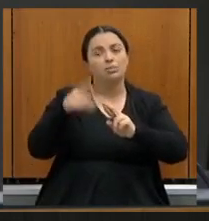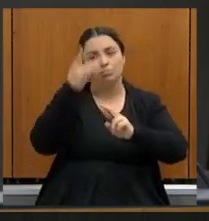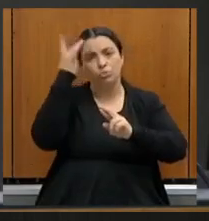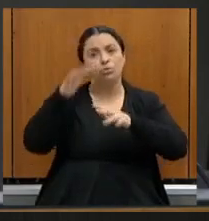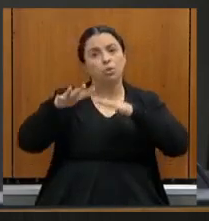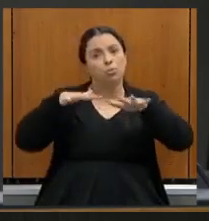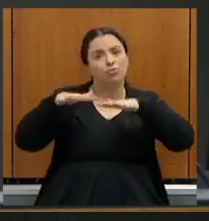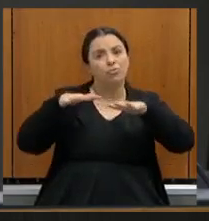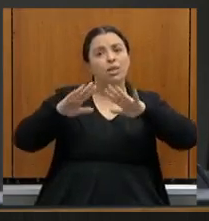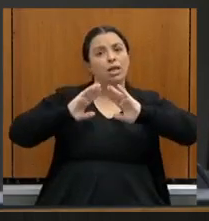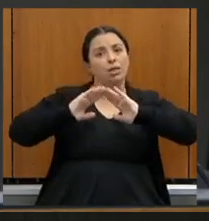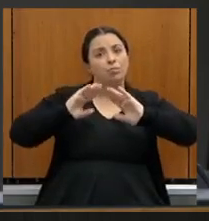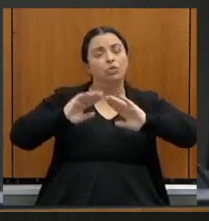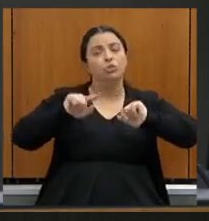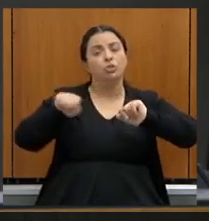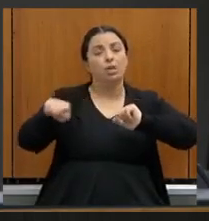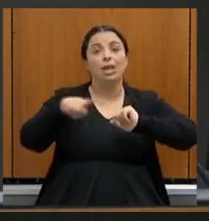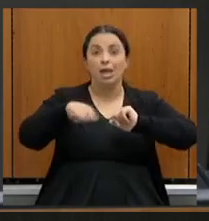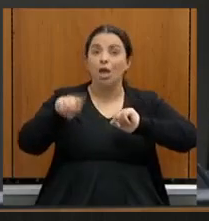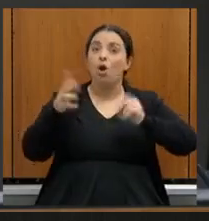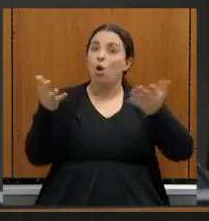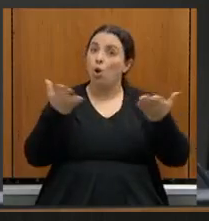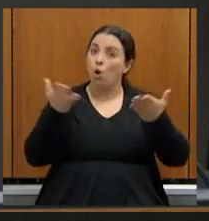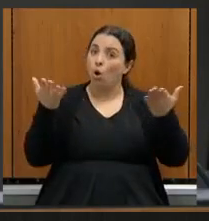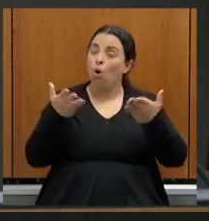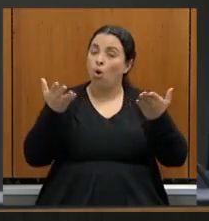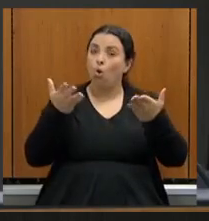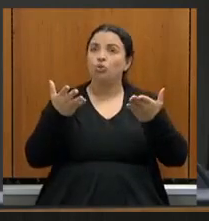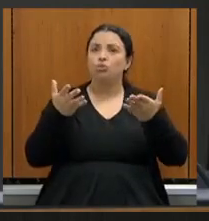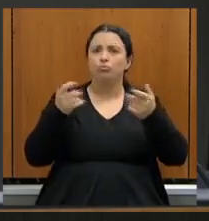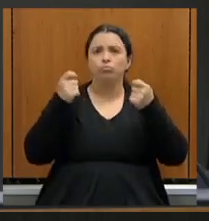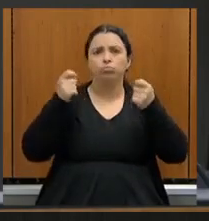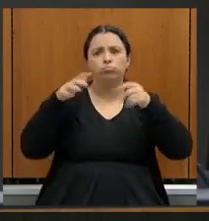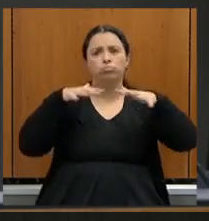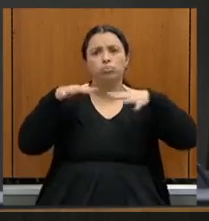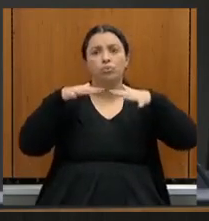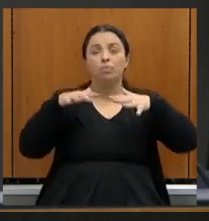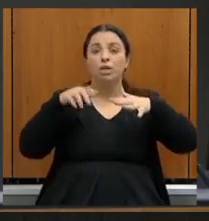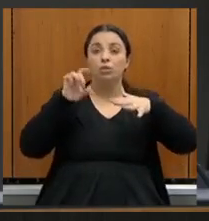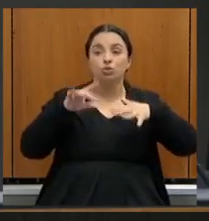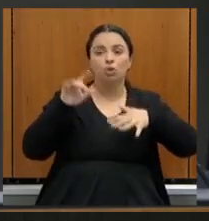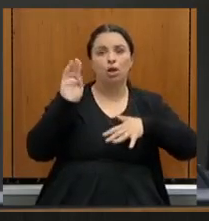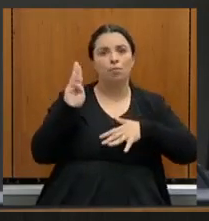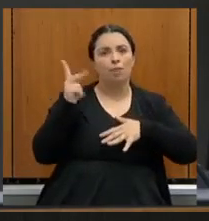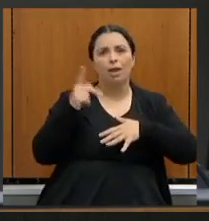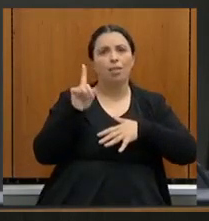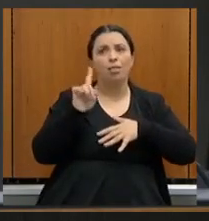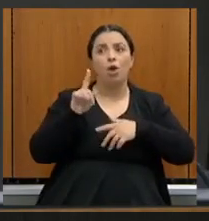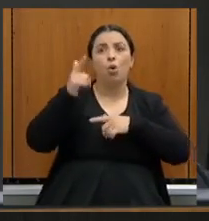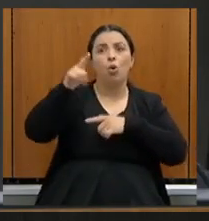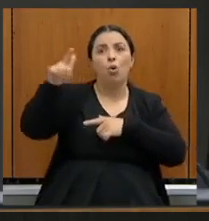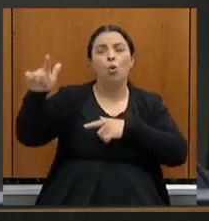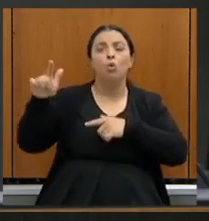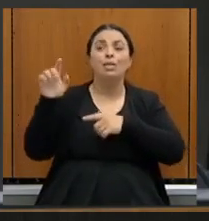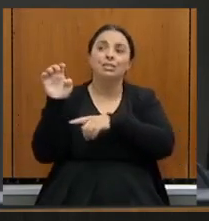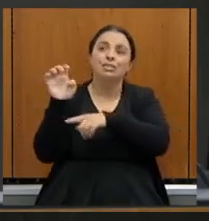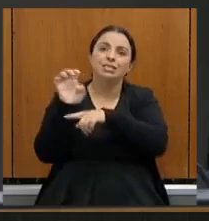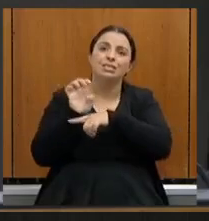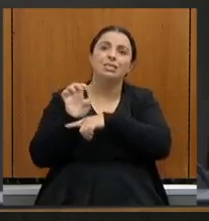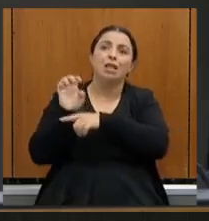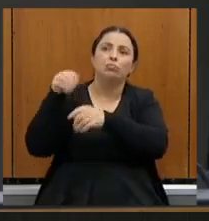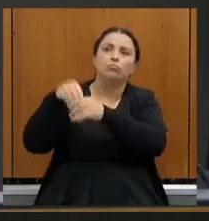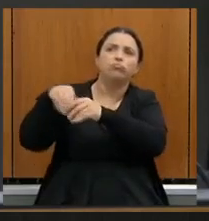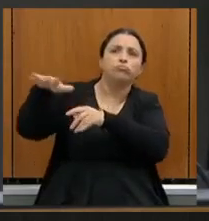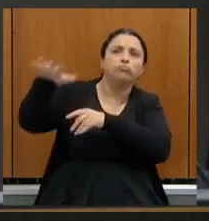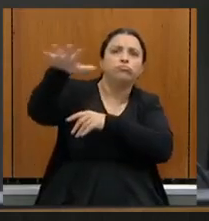mobilizações e é uma grande mobilização hoje, não só em Belo Horizonte, mas é uma mobilização estadual, no sentido da